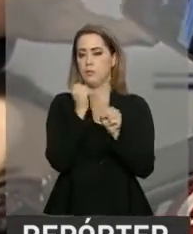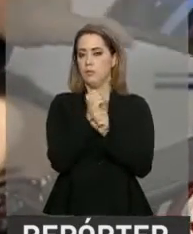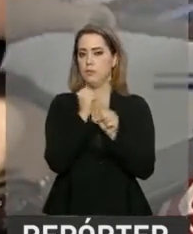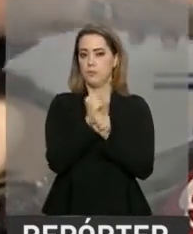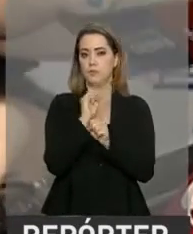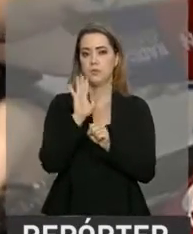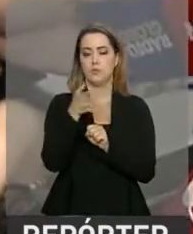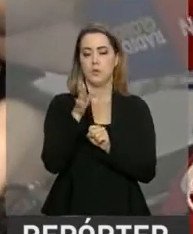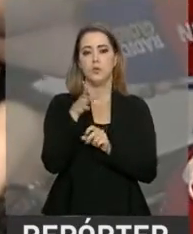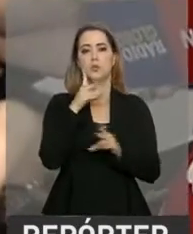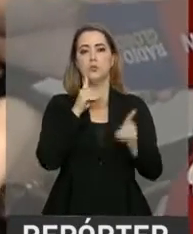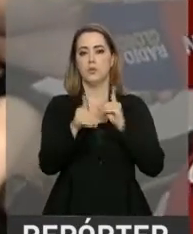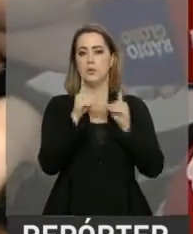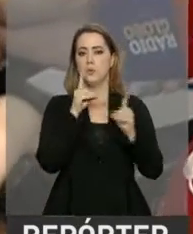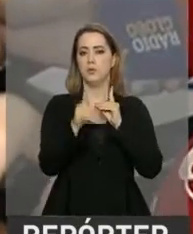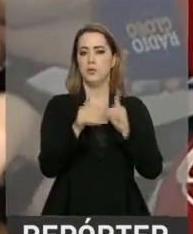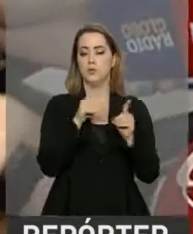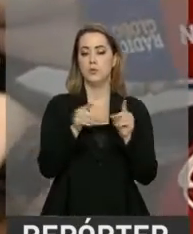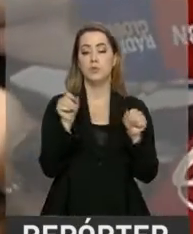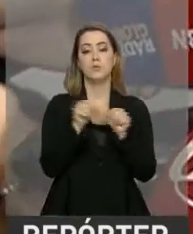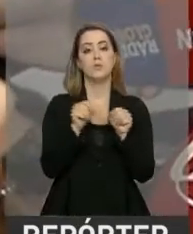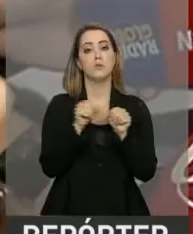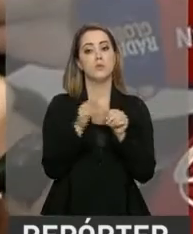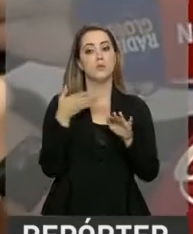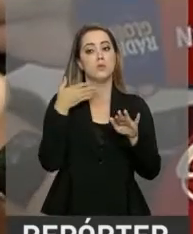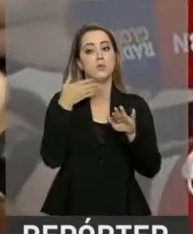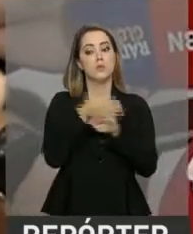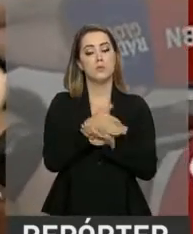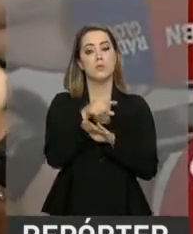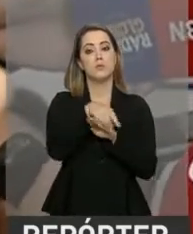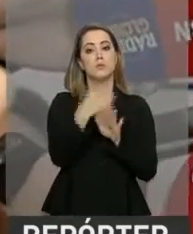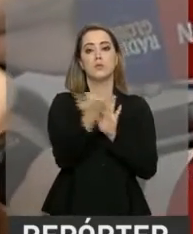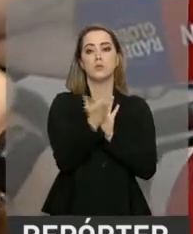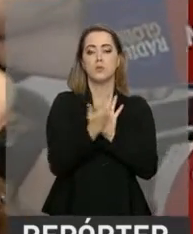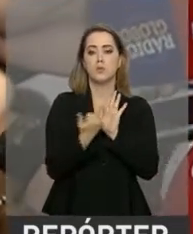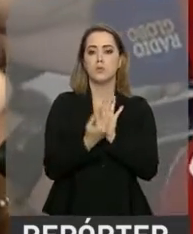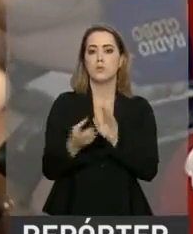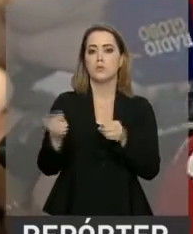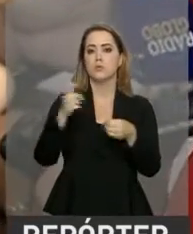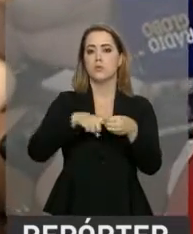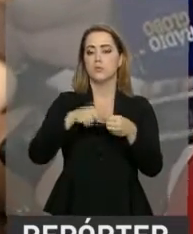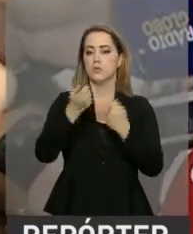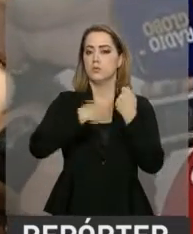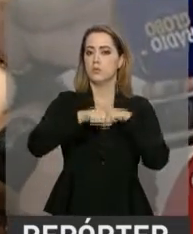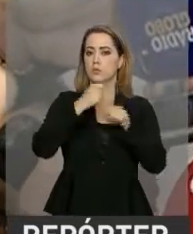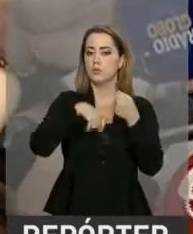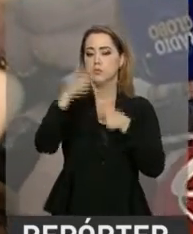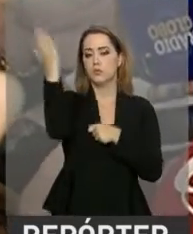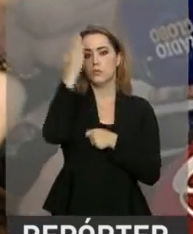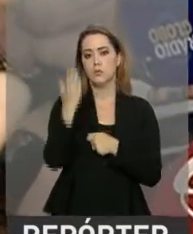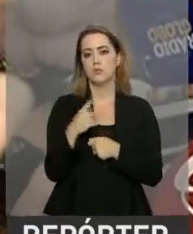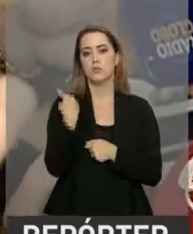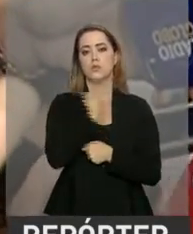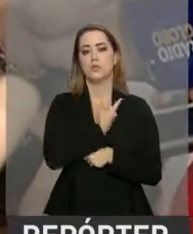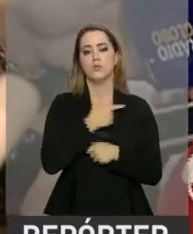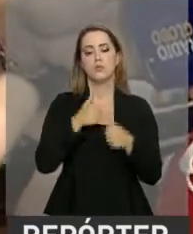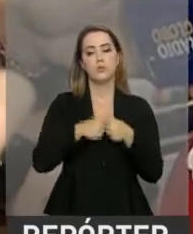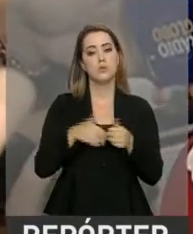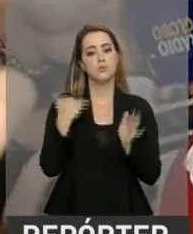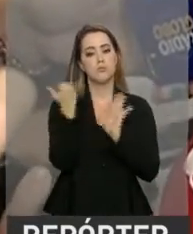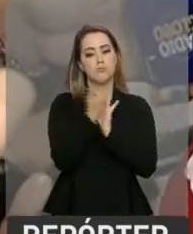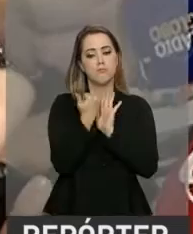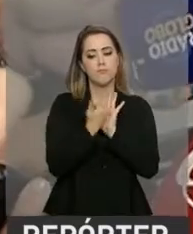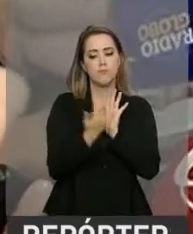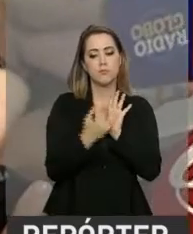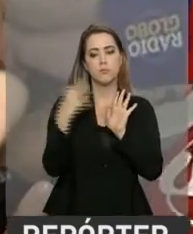estamos debatendo de manhã, fazem parte desse processo de retomada da economia brasileira e nós estamos adotando uma